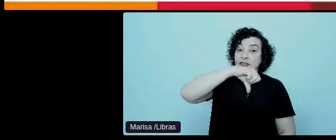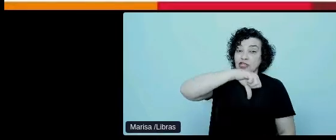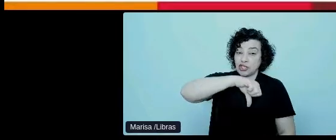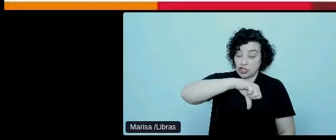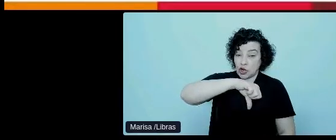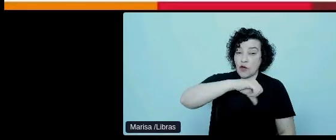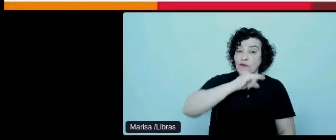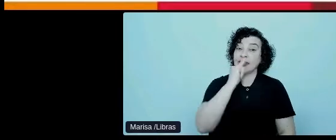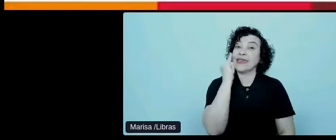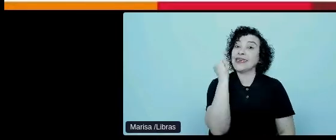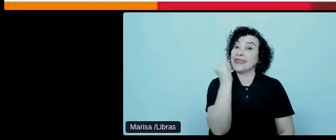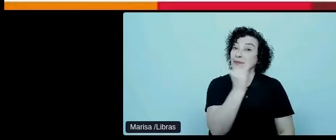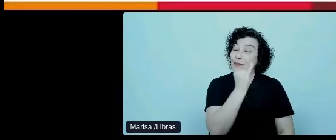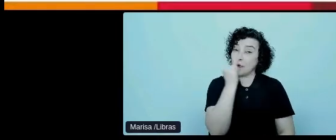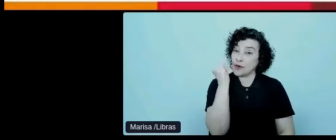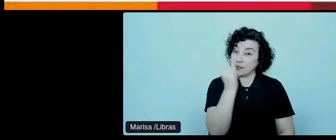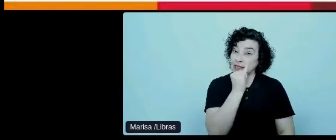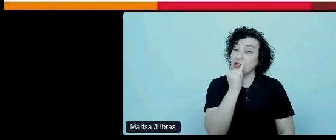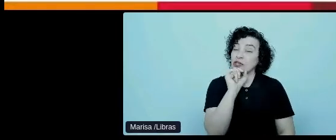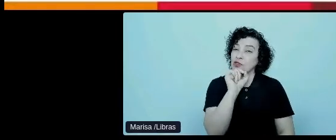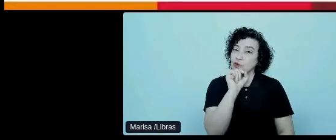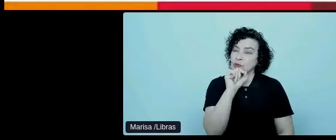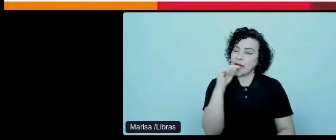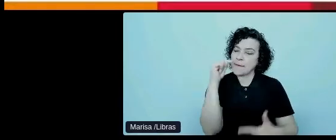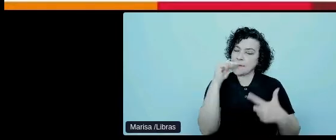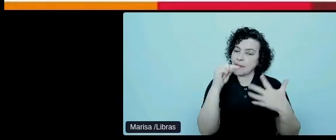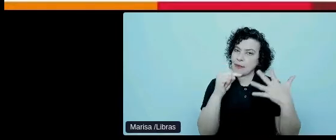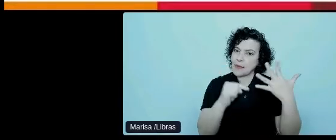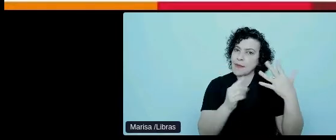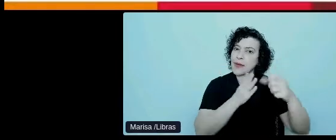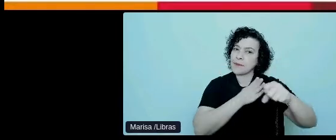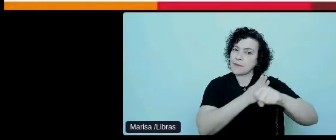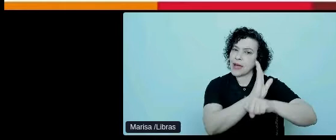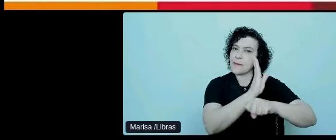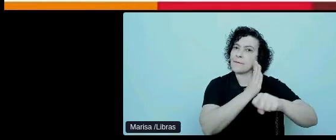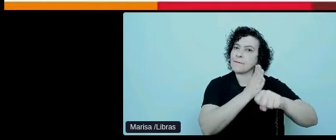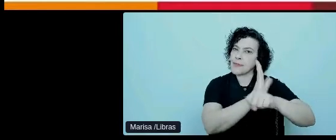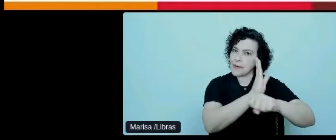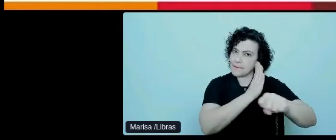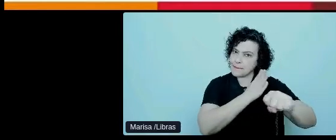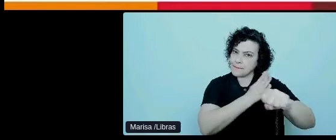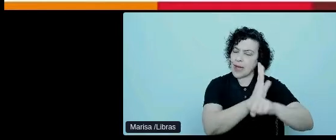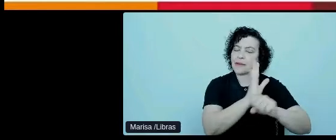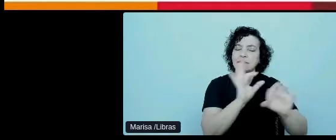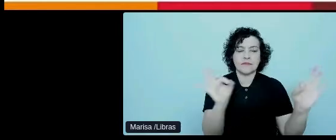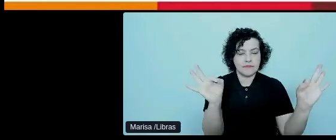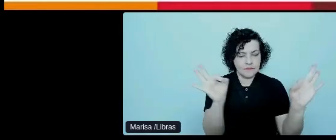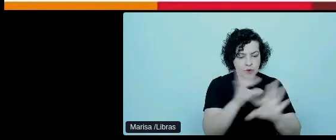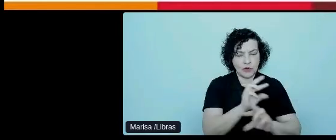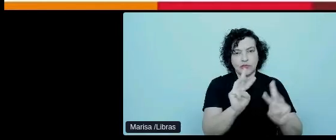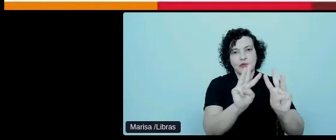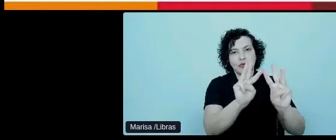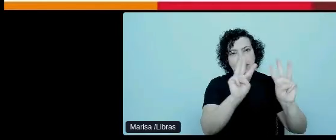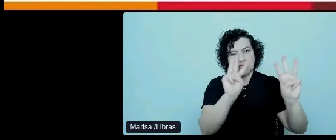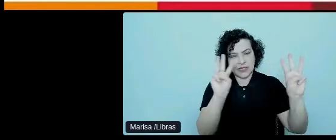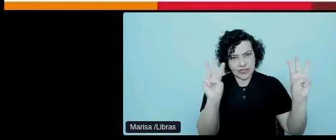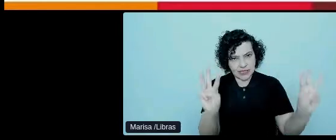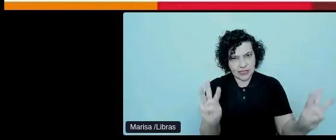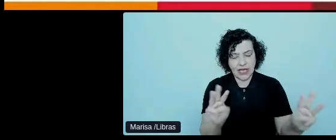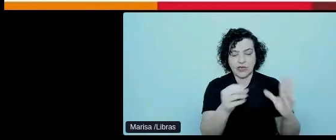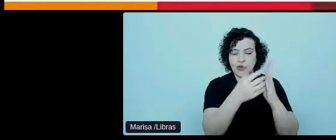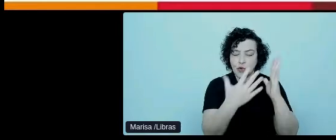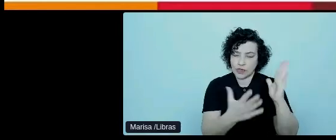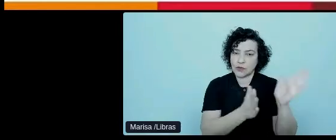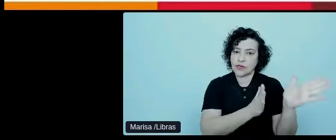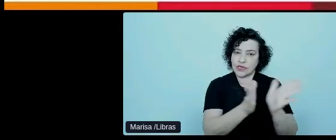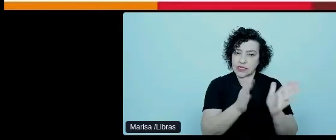de sucesso, pontos que precisam ser validados para que o nosso site, nossa web, ali, o nosso conteúdo esteja acessível.